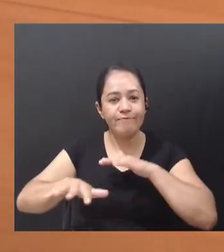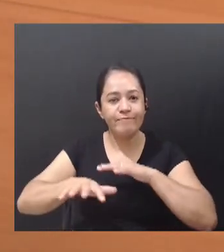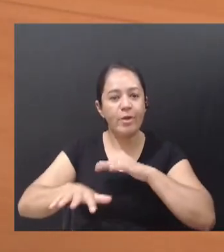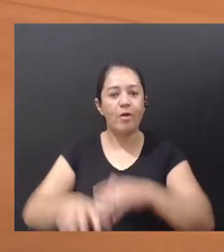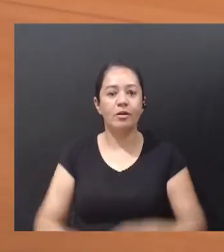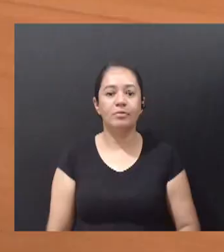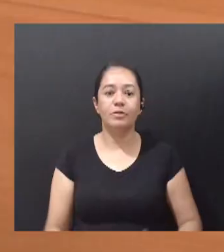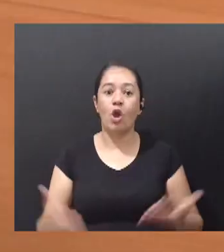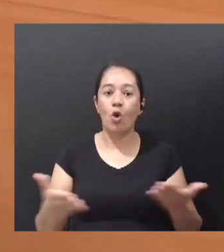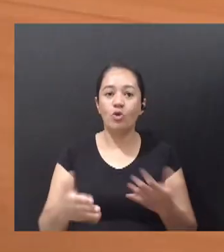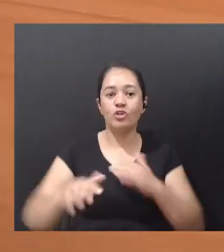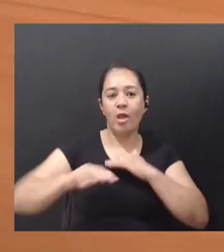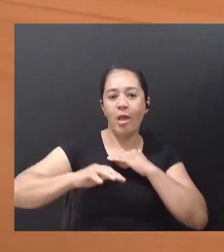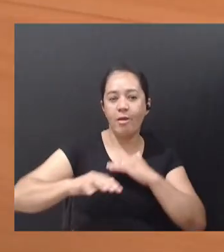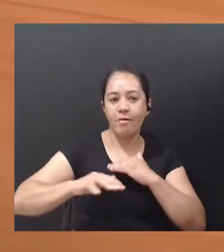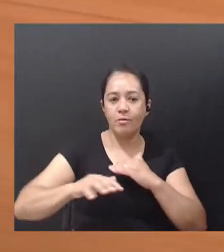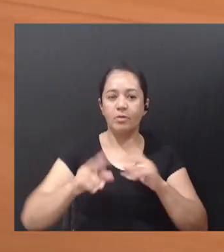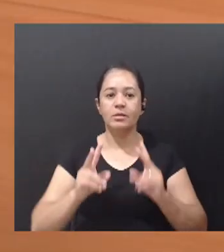hop. É sempre essa